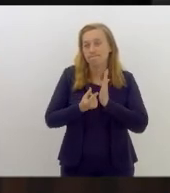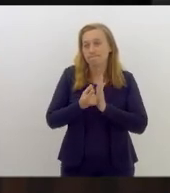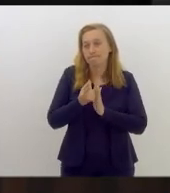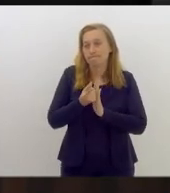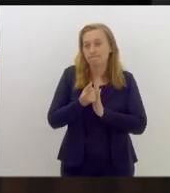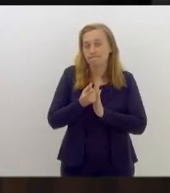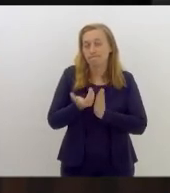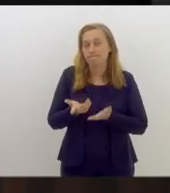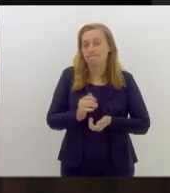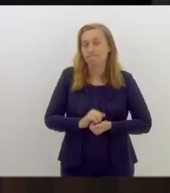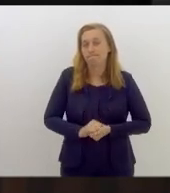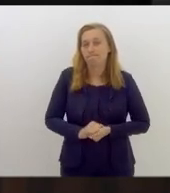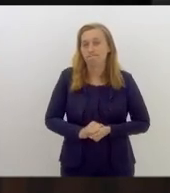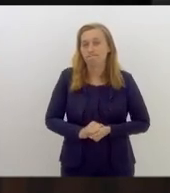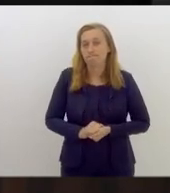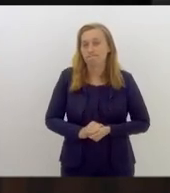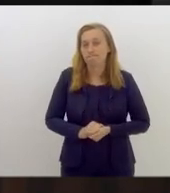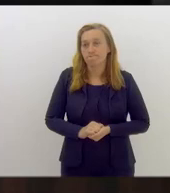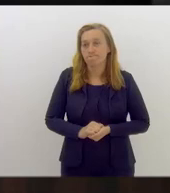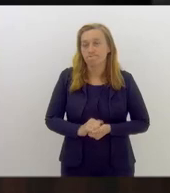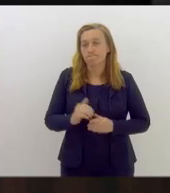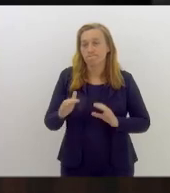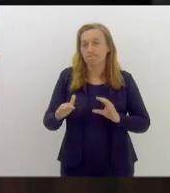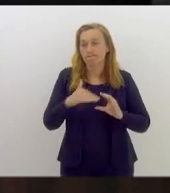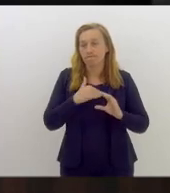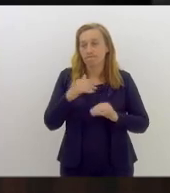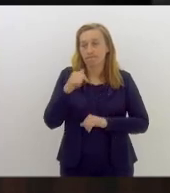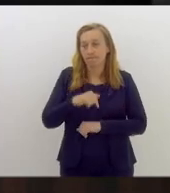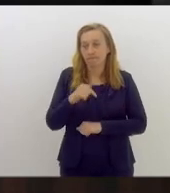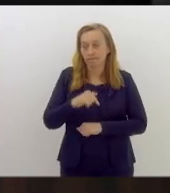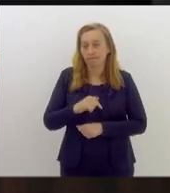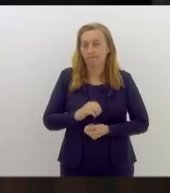orçamentários e financeiros. Isso. Então, ele ficou de mandar para cá